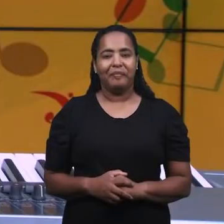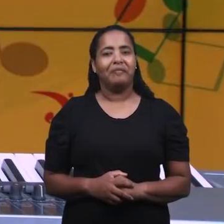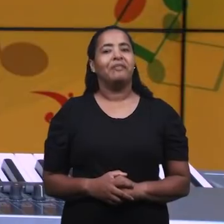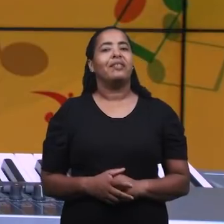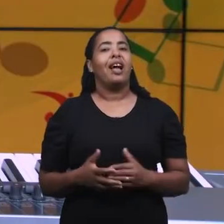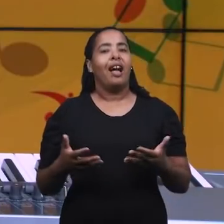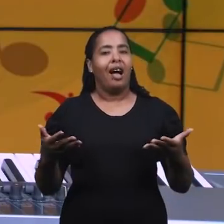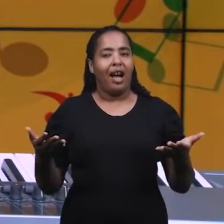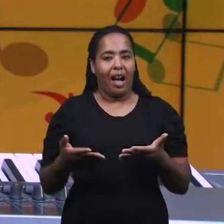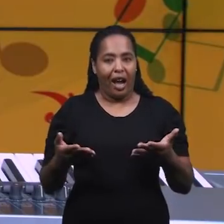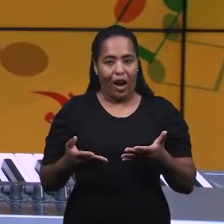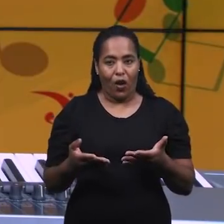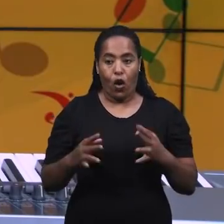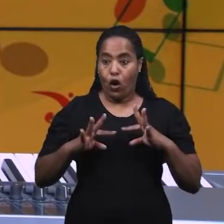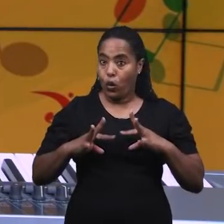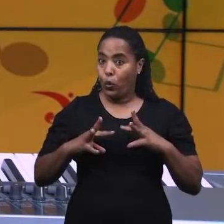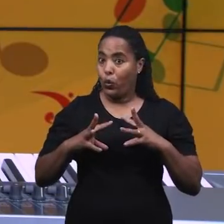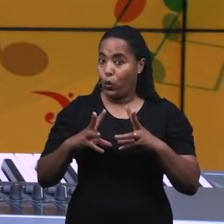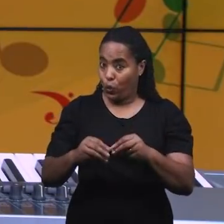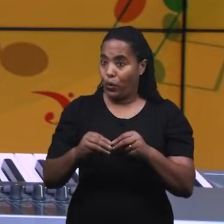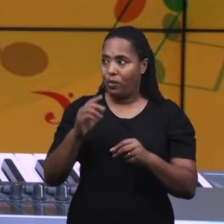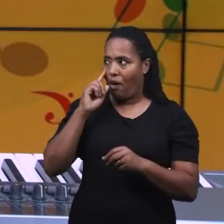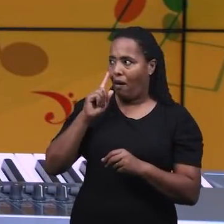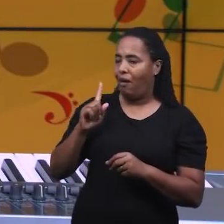Agora a tia vai passar completo.